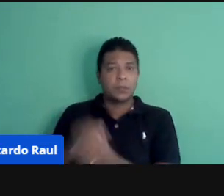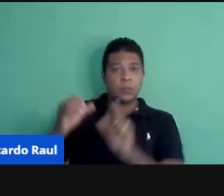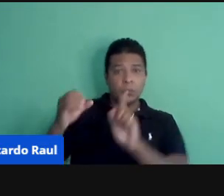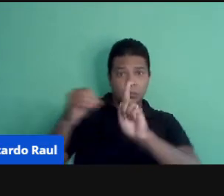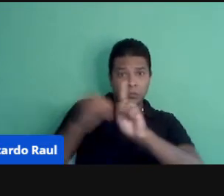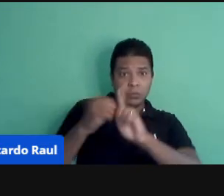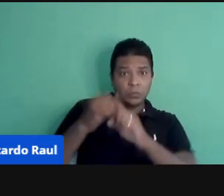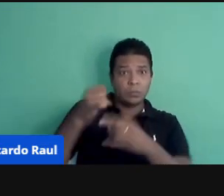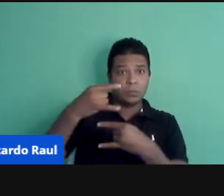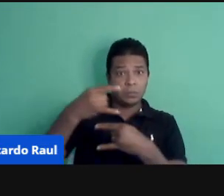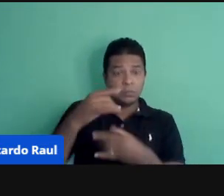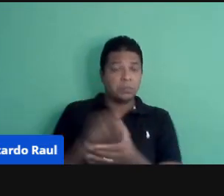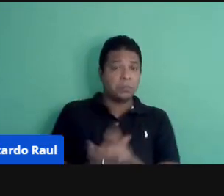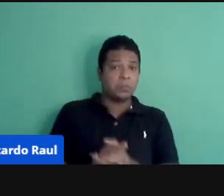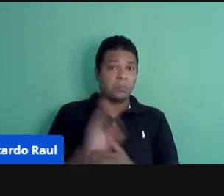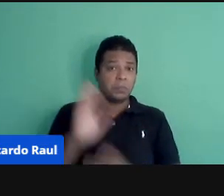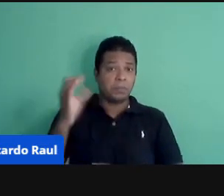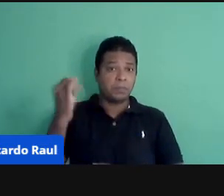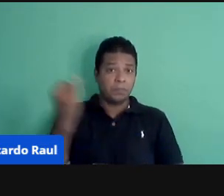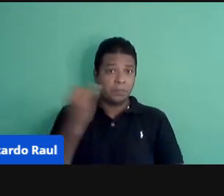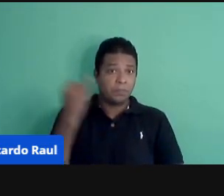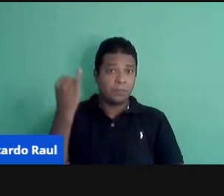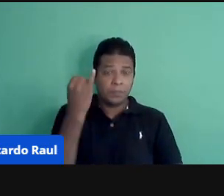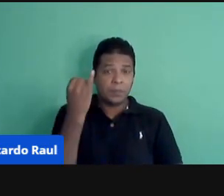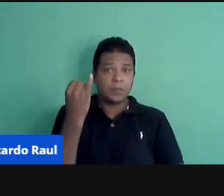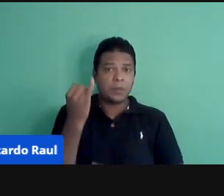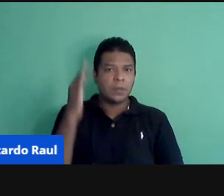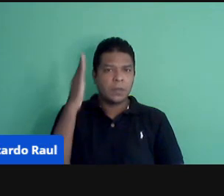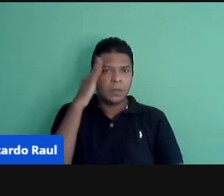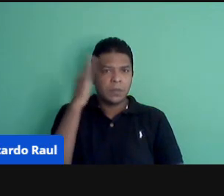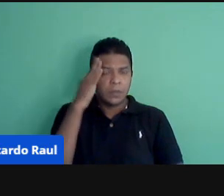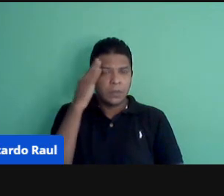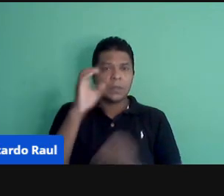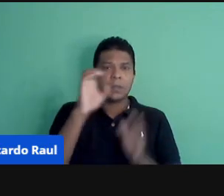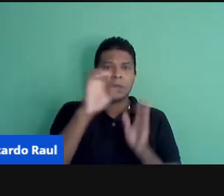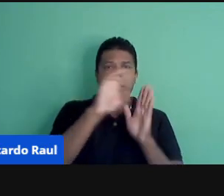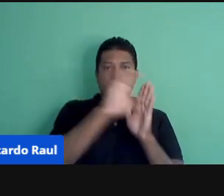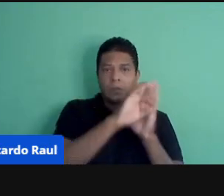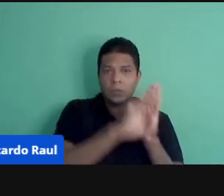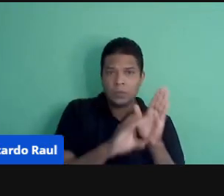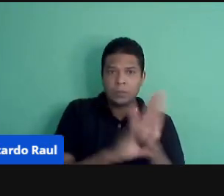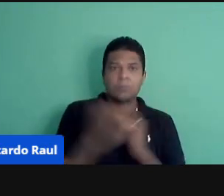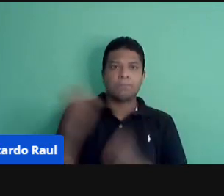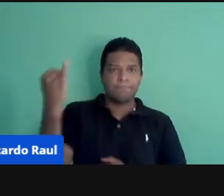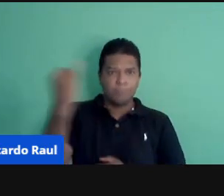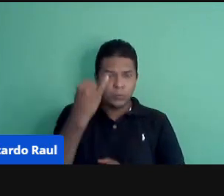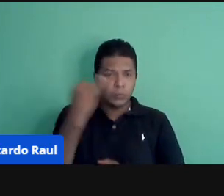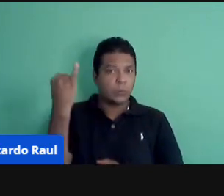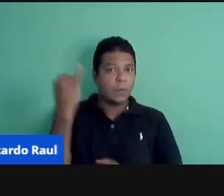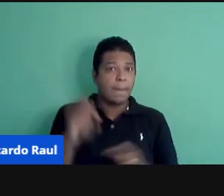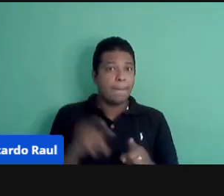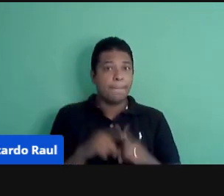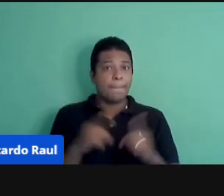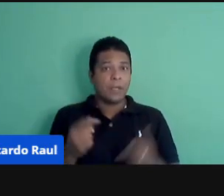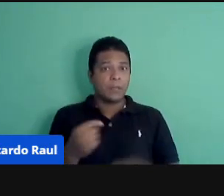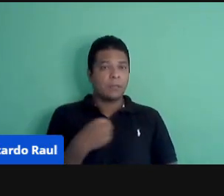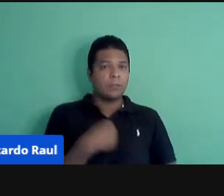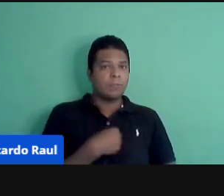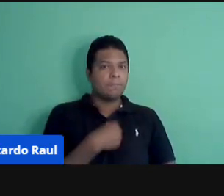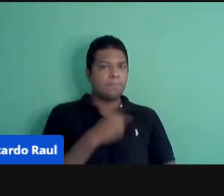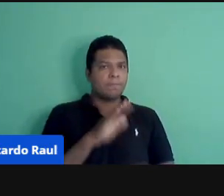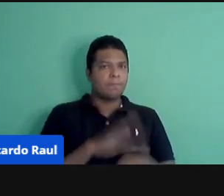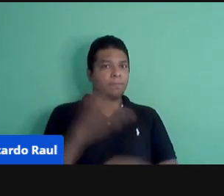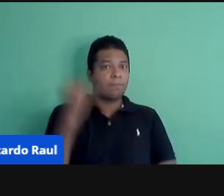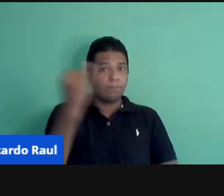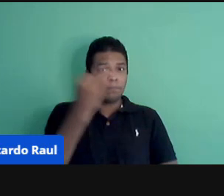importante nisso, eu vejo assim, eu sei que o conteúdo é importante, nós priorizamos o conteúdo, mas eu acho importante a questão